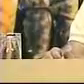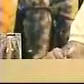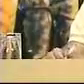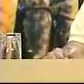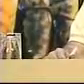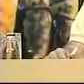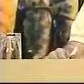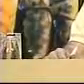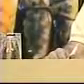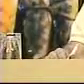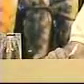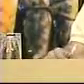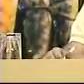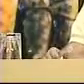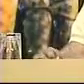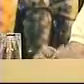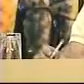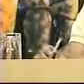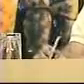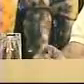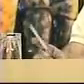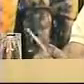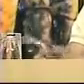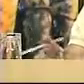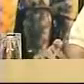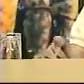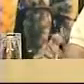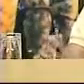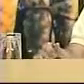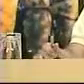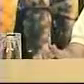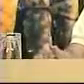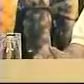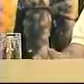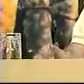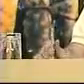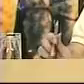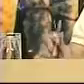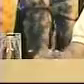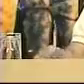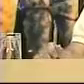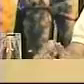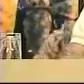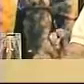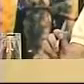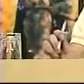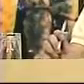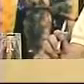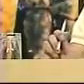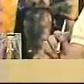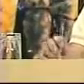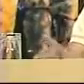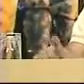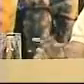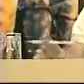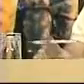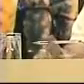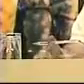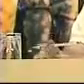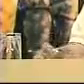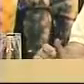E passamos já direto ao processo de votação do artigo 1º, lembrando que será de votação nominal, a pedido do vereador Nunes Coelho.